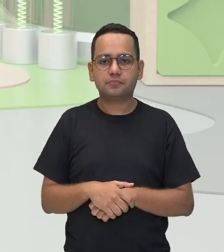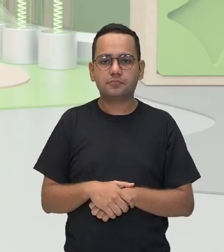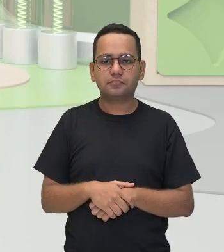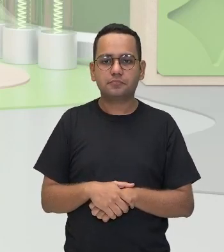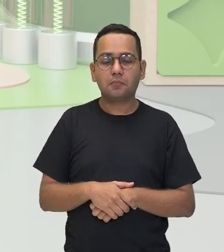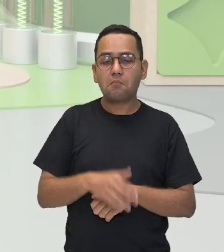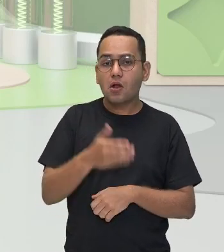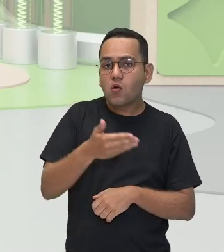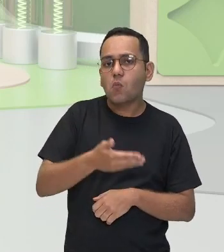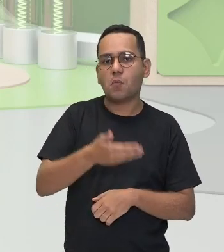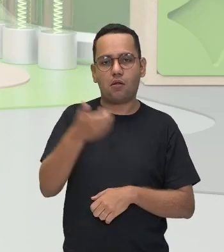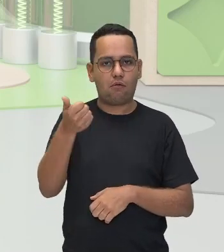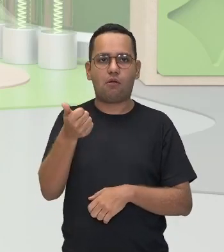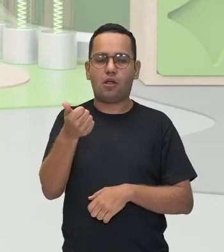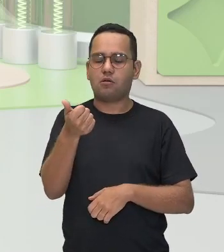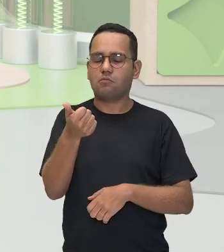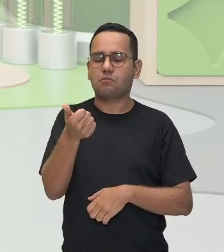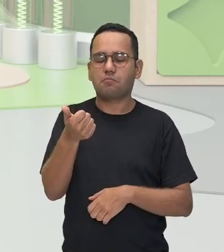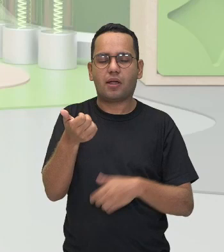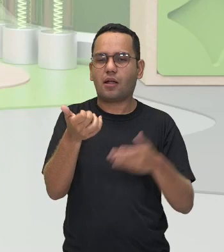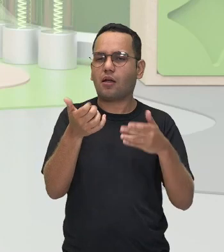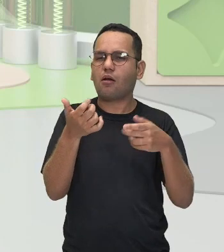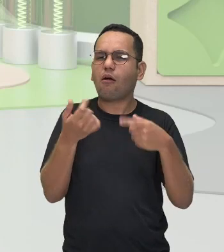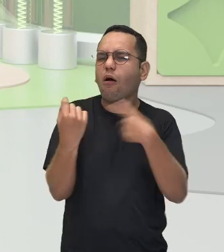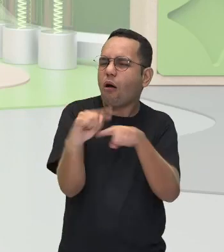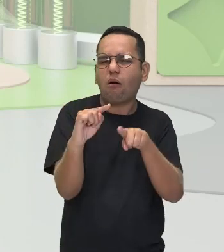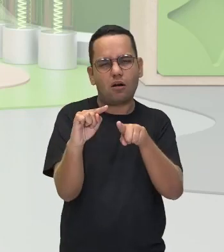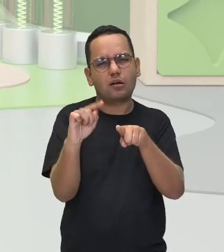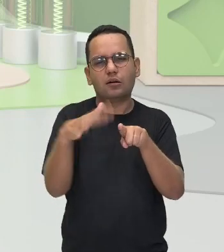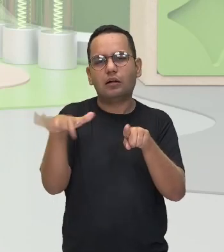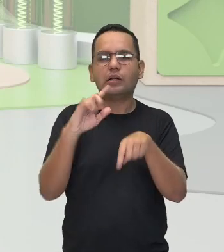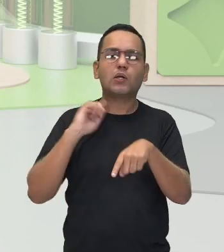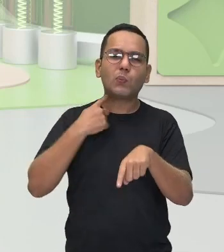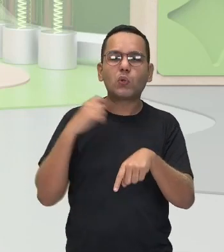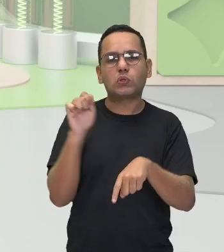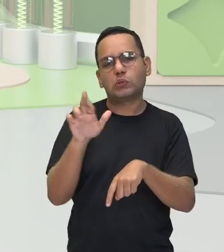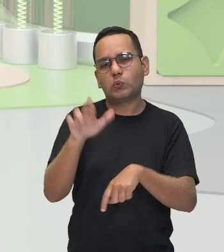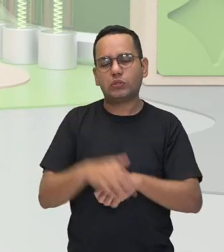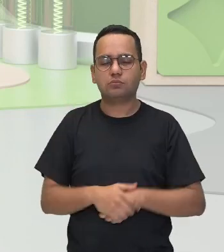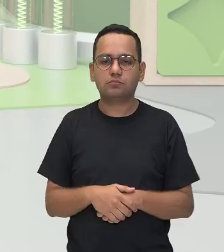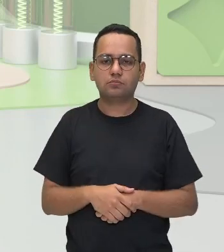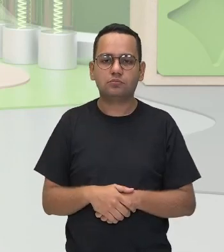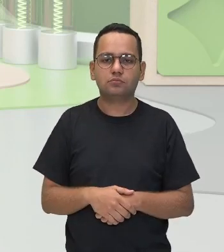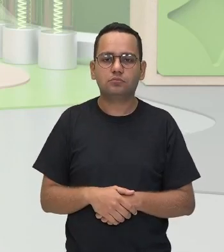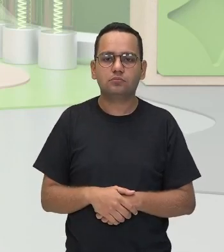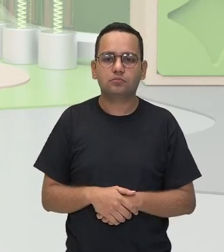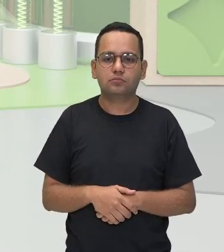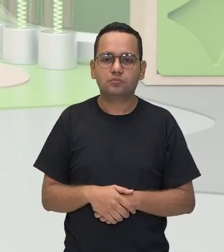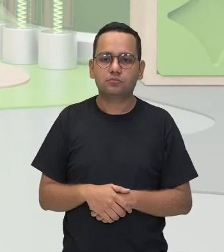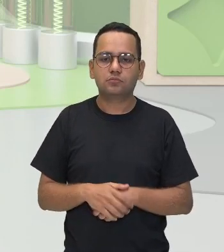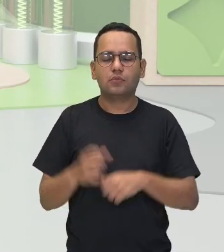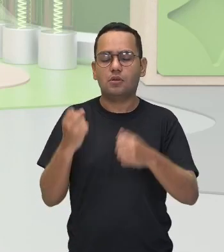dessa poluição e assim também proteger as pessoas, visto que muitos,